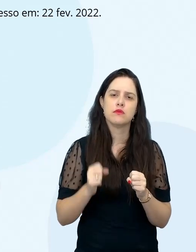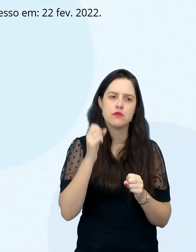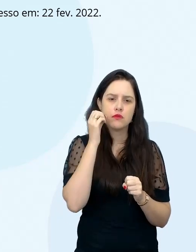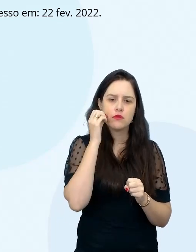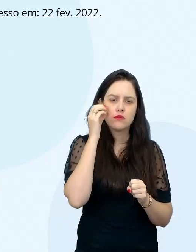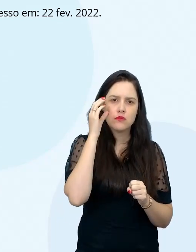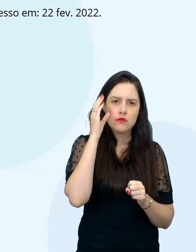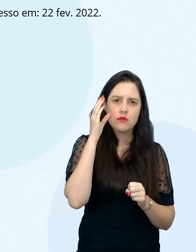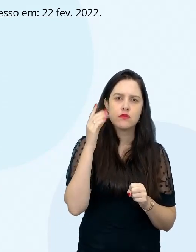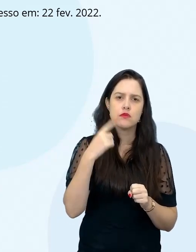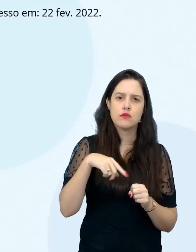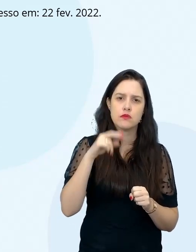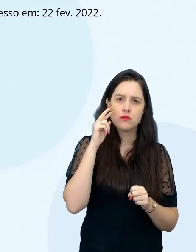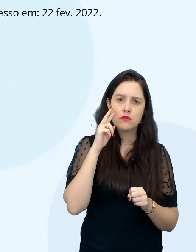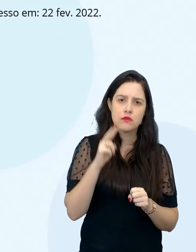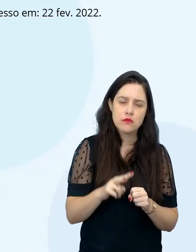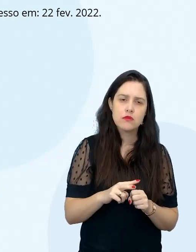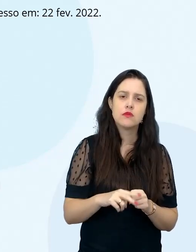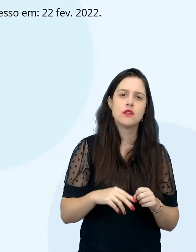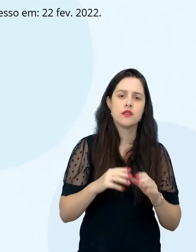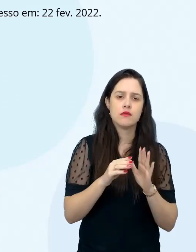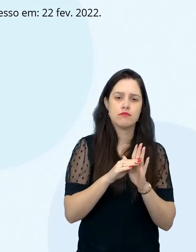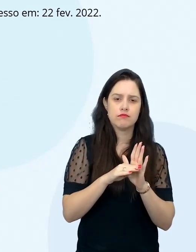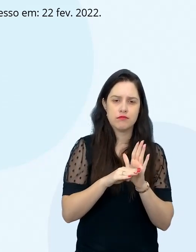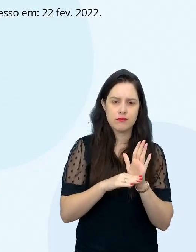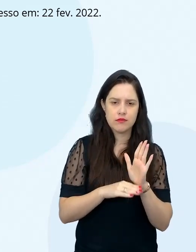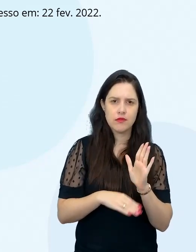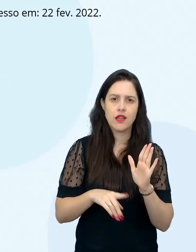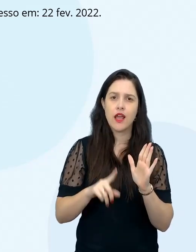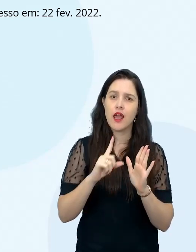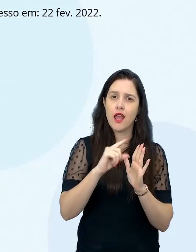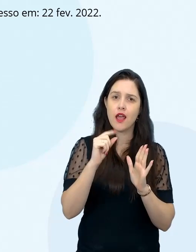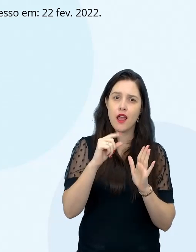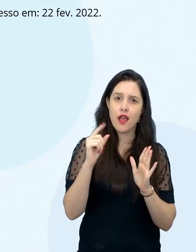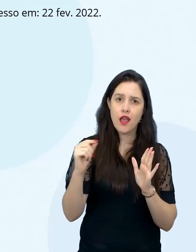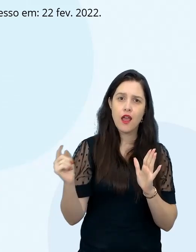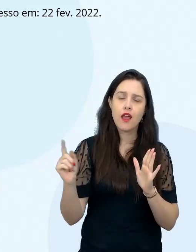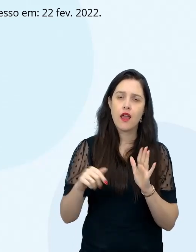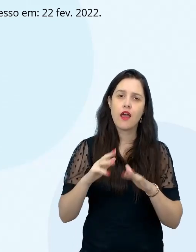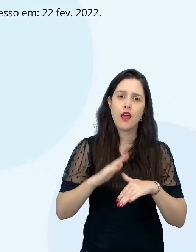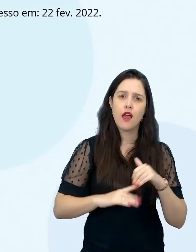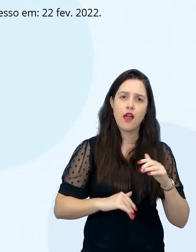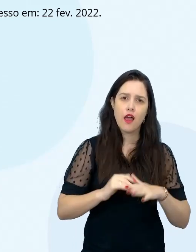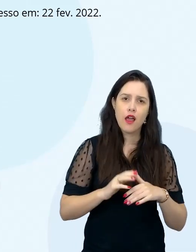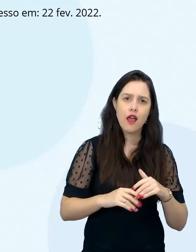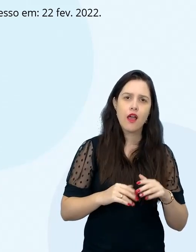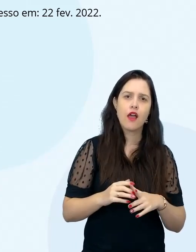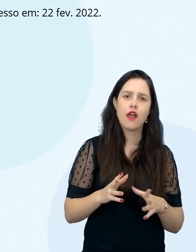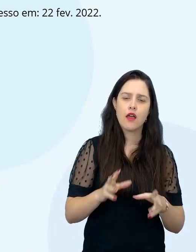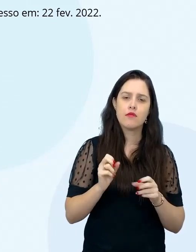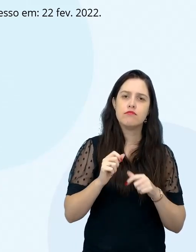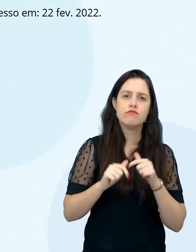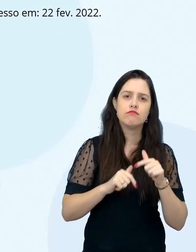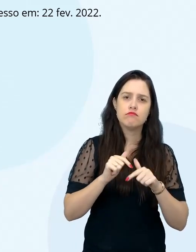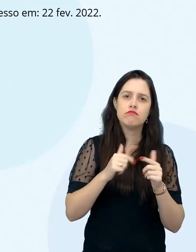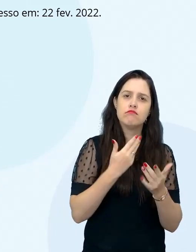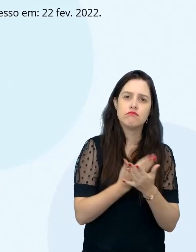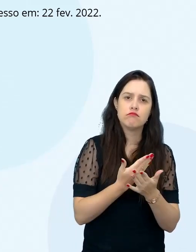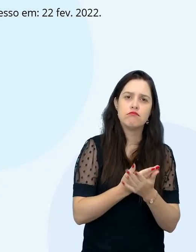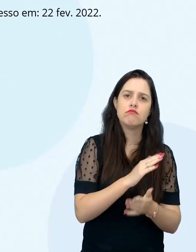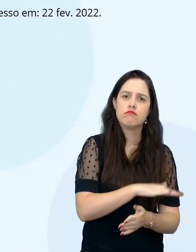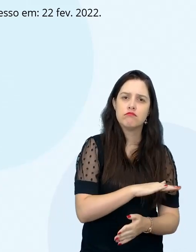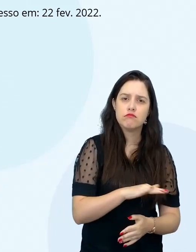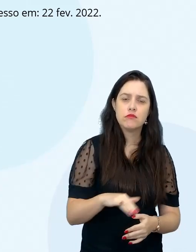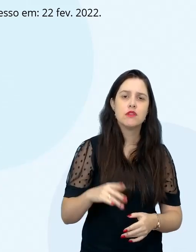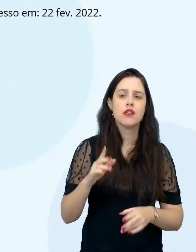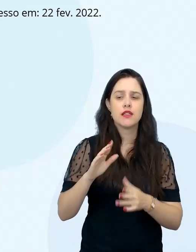que vocês vão ter daqui a pouquinho de desdobramento, escolher já as habilidades de retomada que vocês pretendem trabalhar com os estudantes nas aulas de